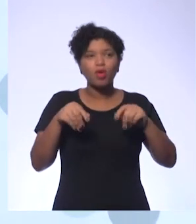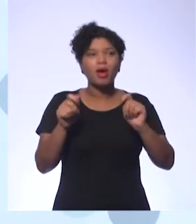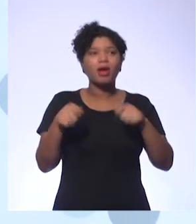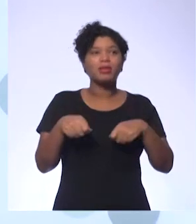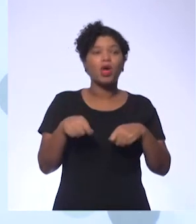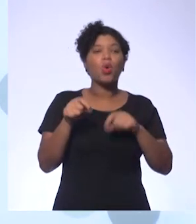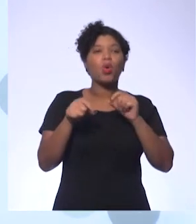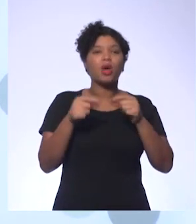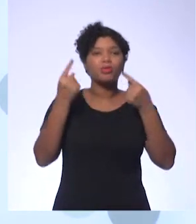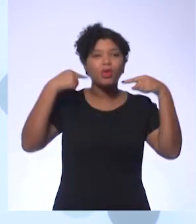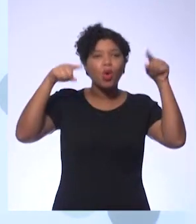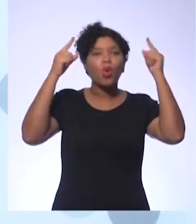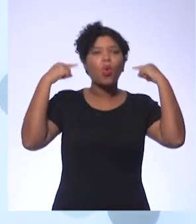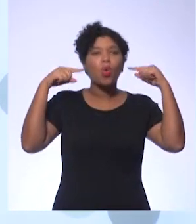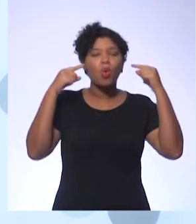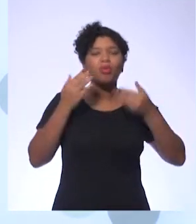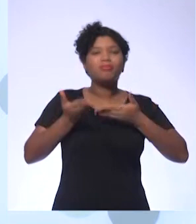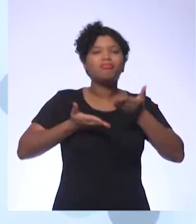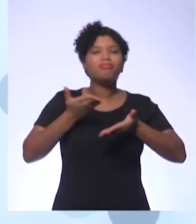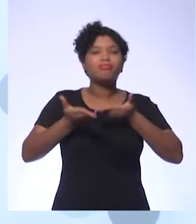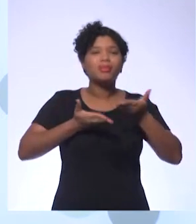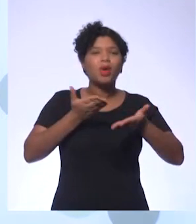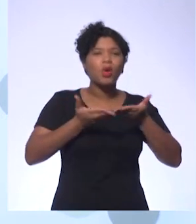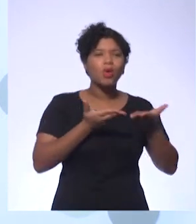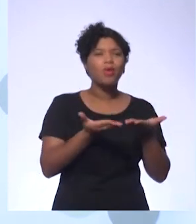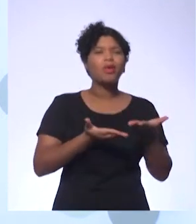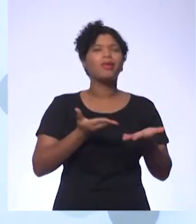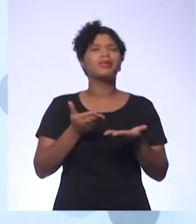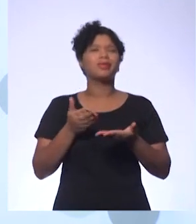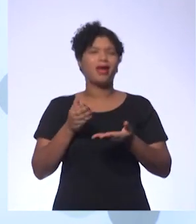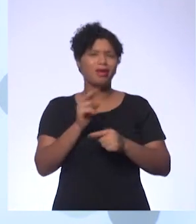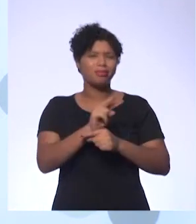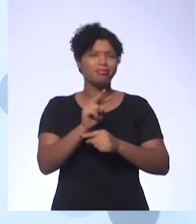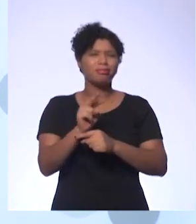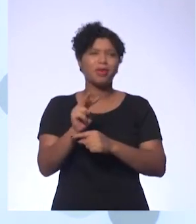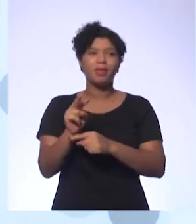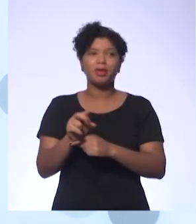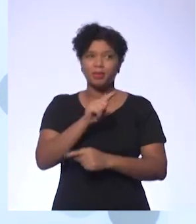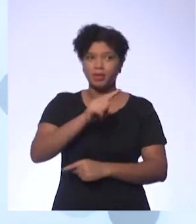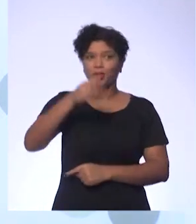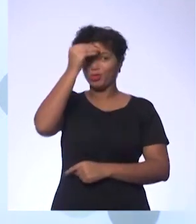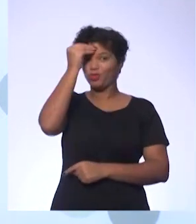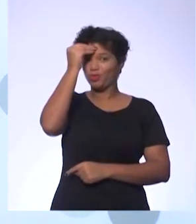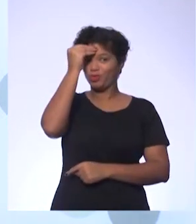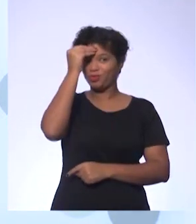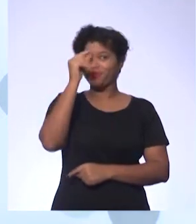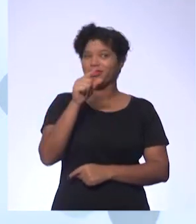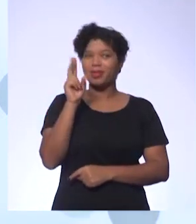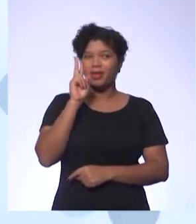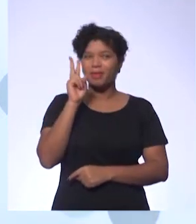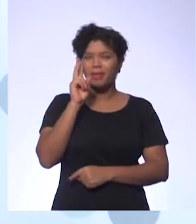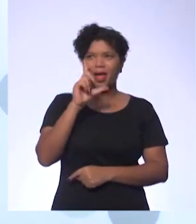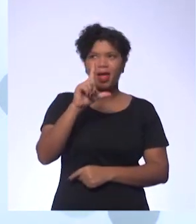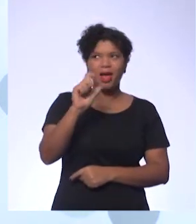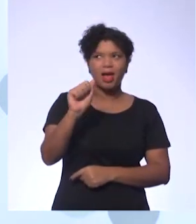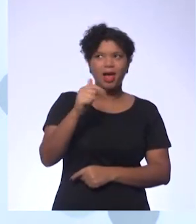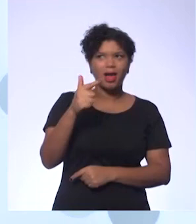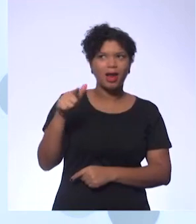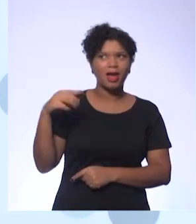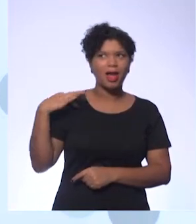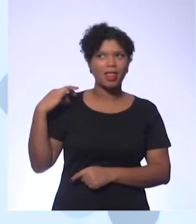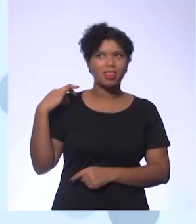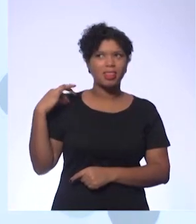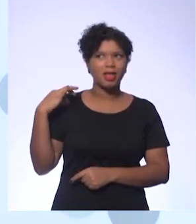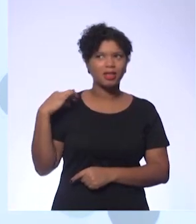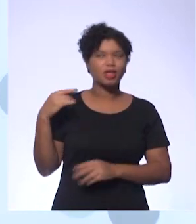de ovelhas. Então, segura essa informação, criação de ovelhas, segura essa informação lã, porque vai fazer toda a diferença no processo